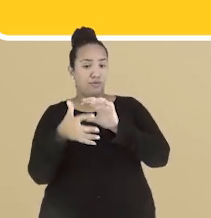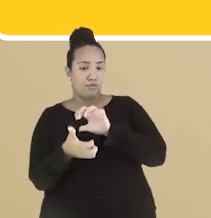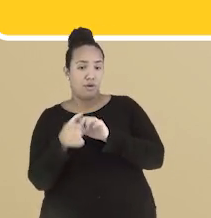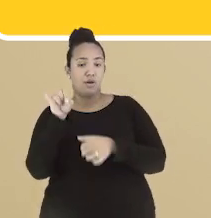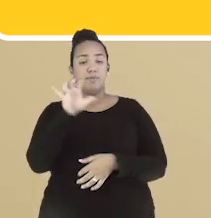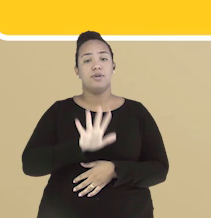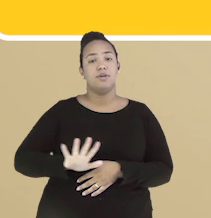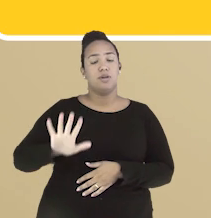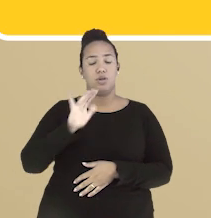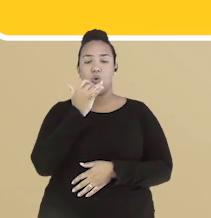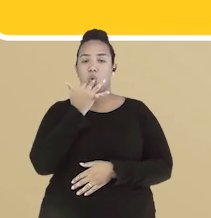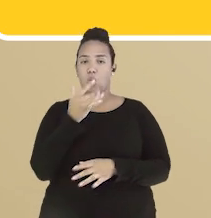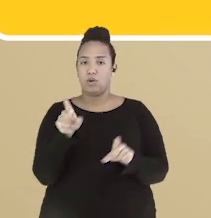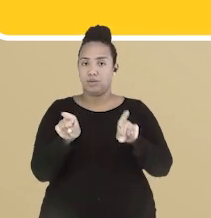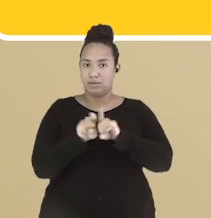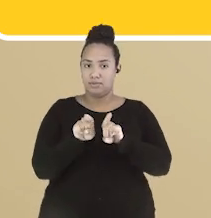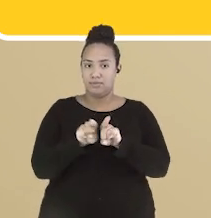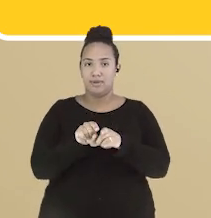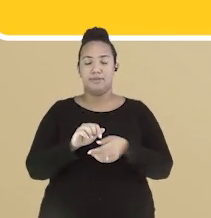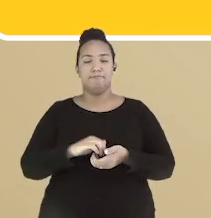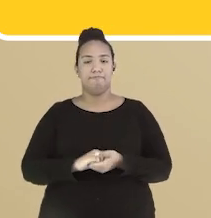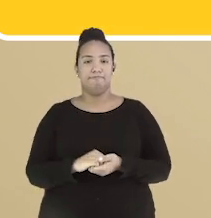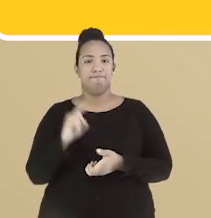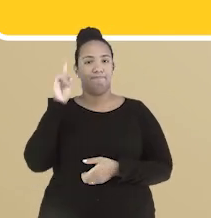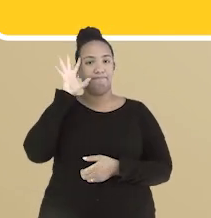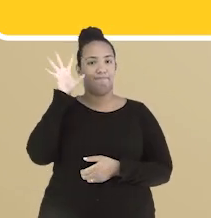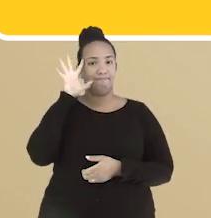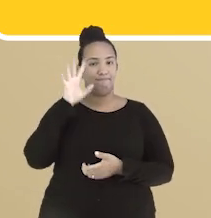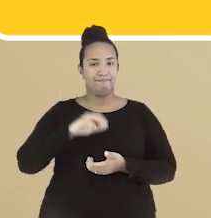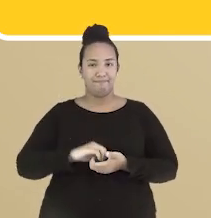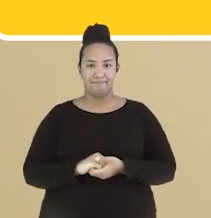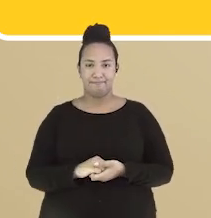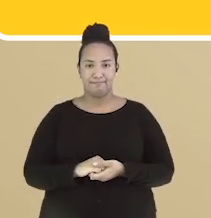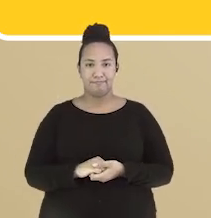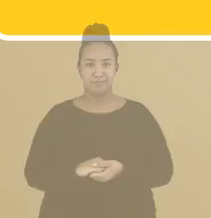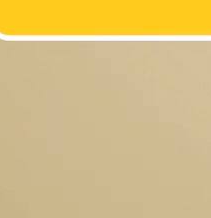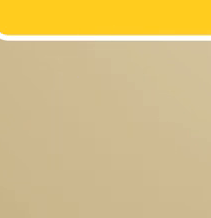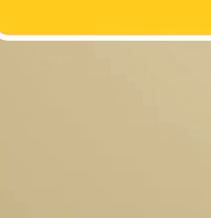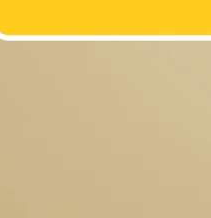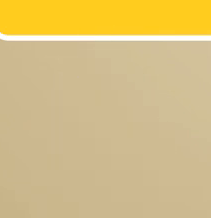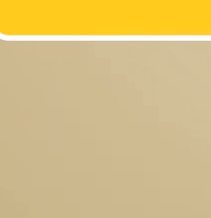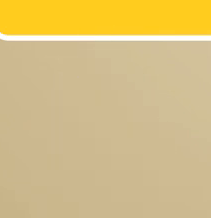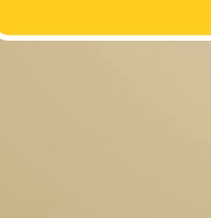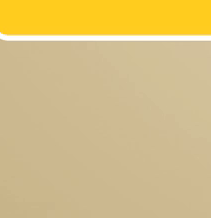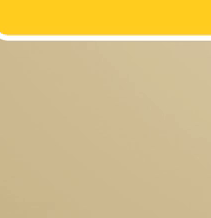as formas, as imagens e as cores. Pense um pouco.